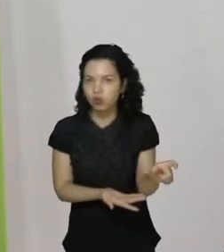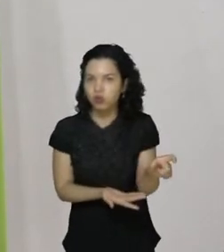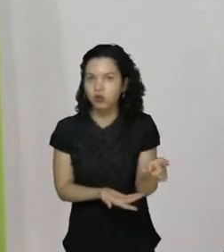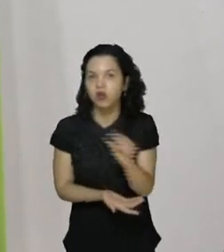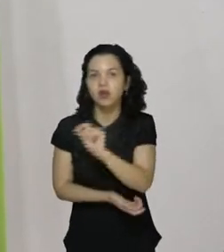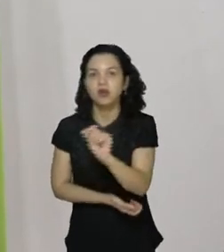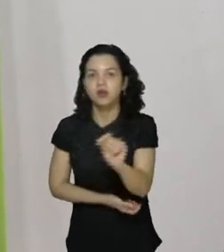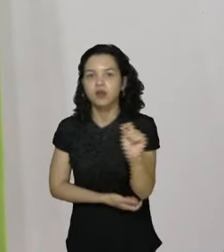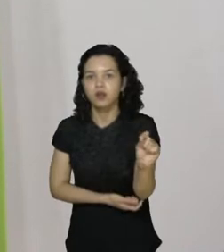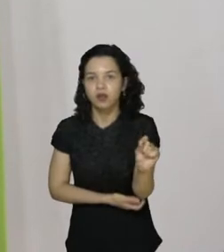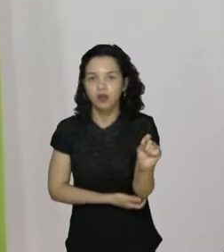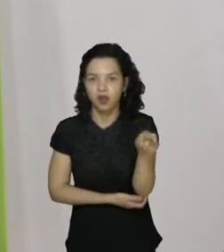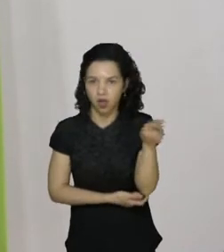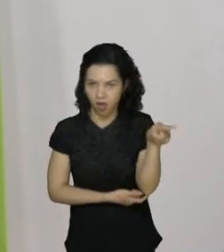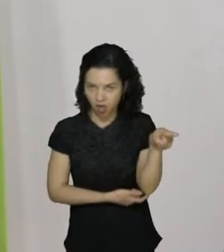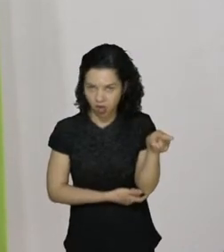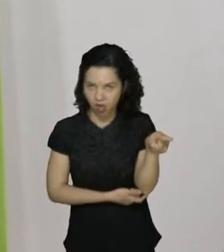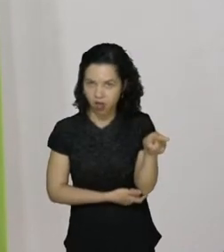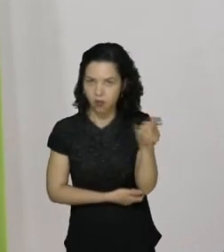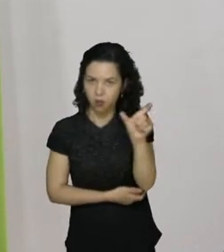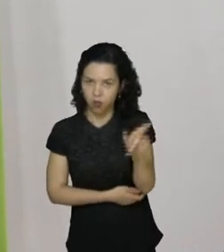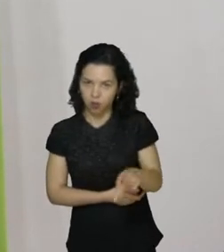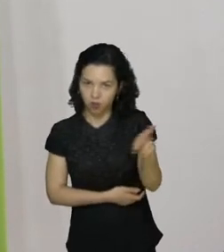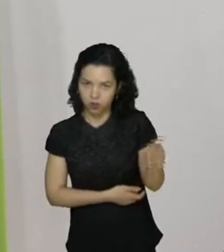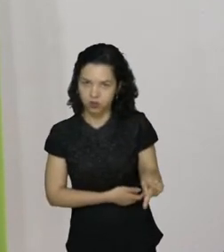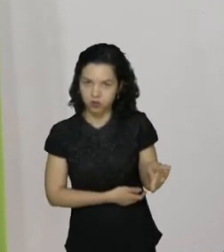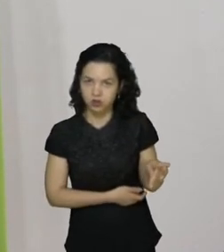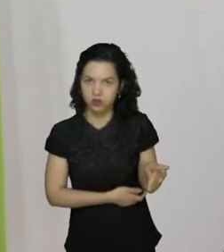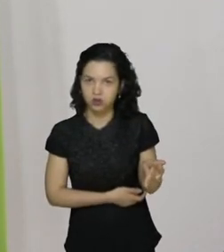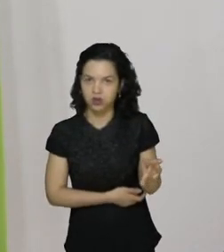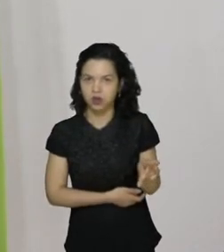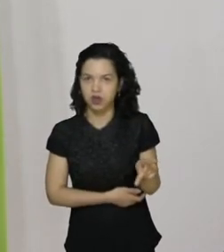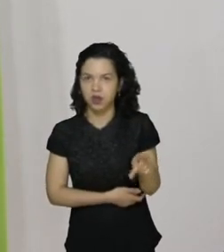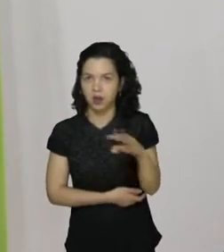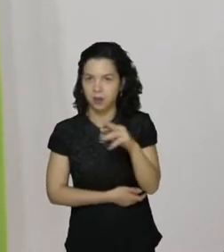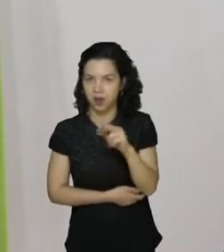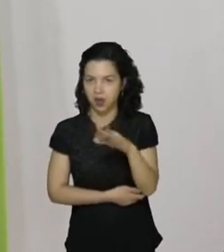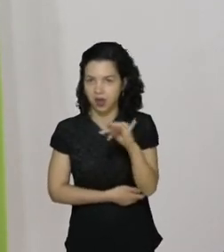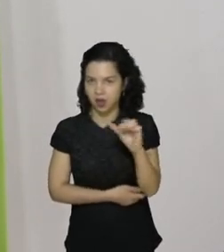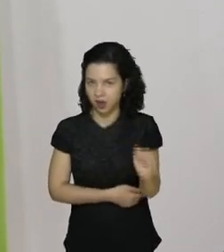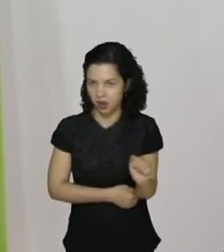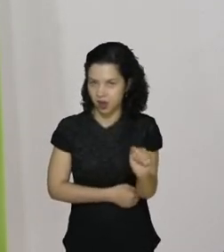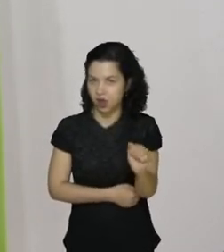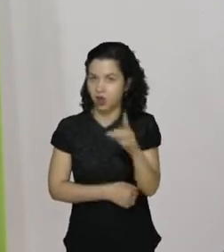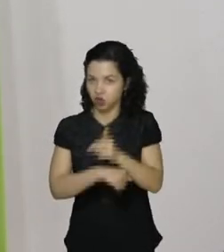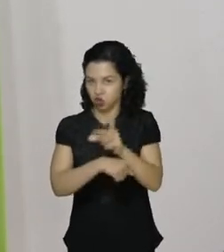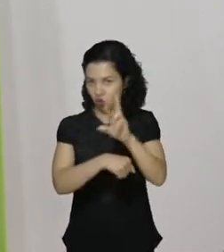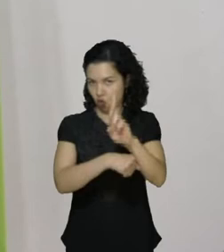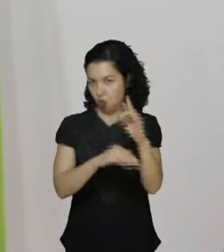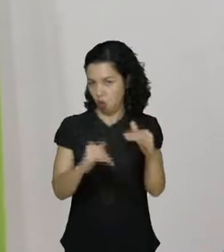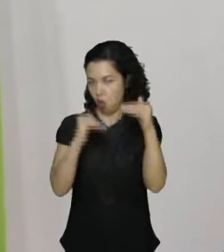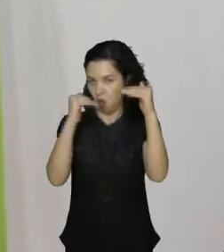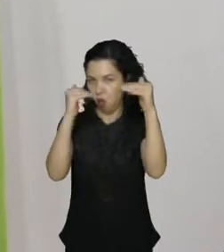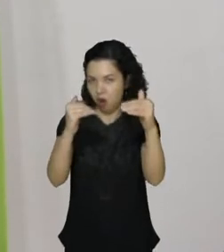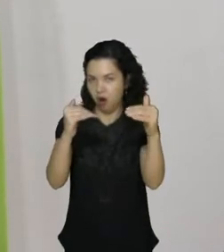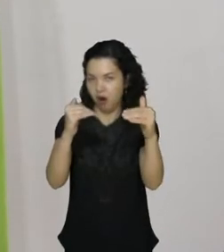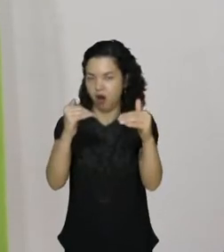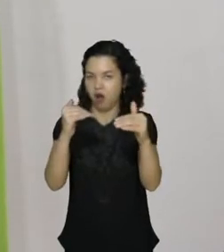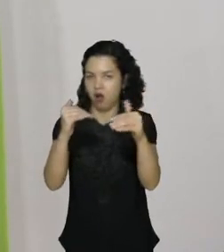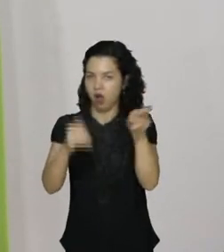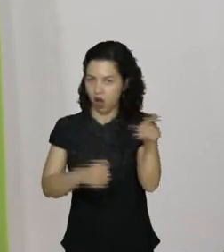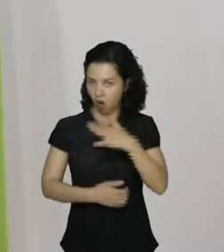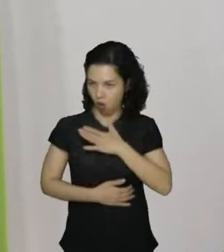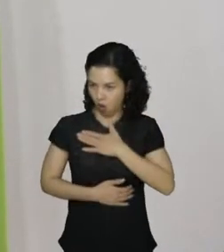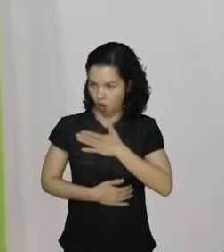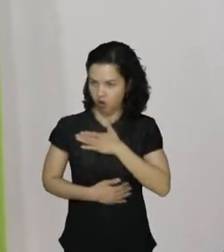gente que a professora Maria é doutora, ela é a autoridade. Só o tipo de gente que ela gosta? Não. Todos os tipos de gente.